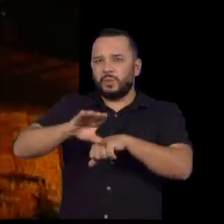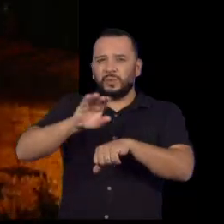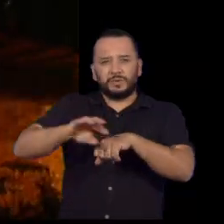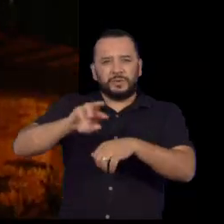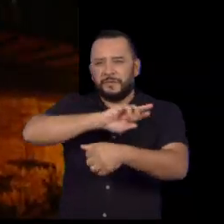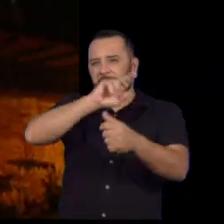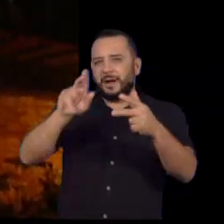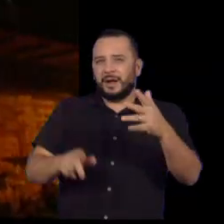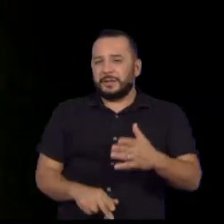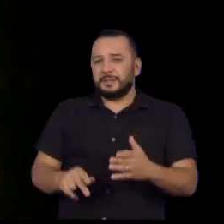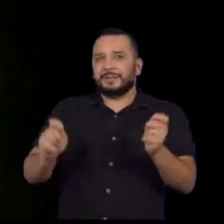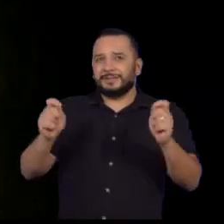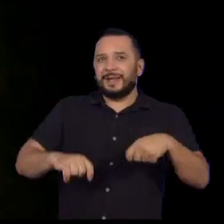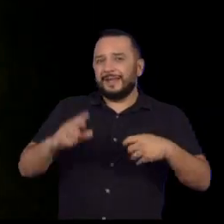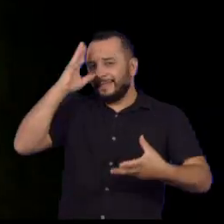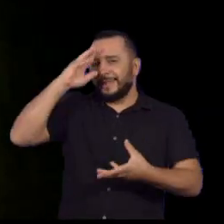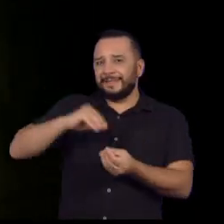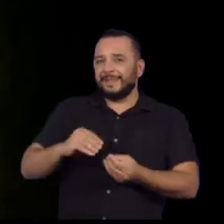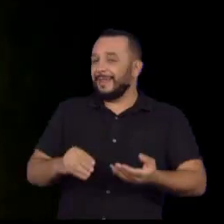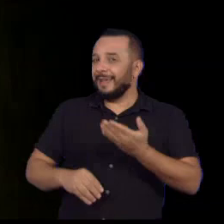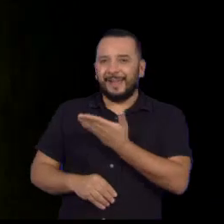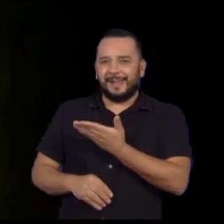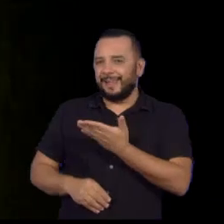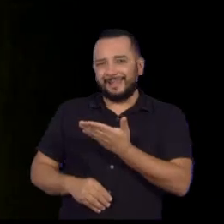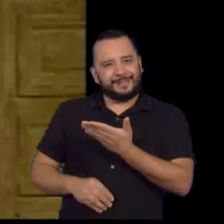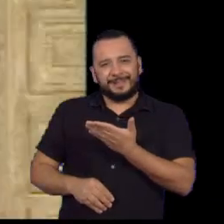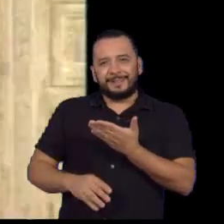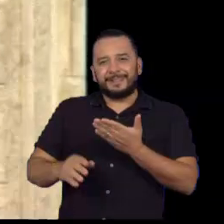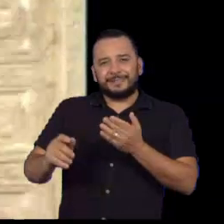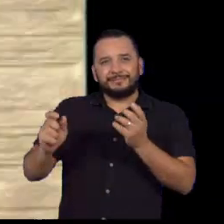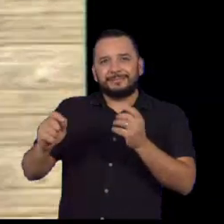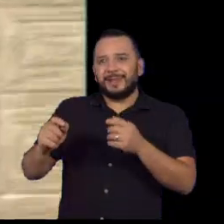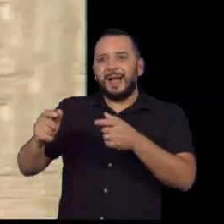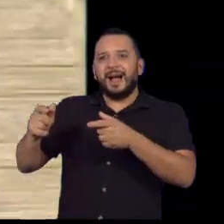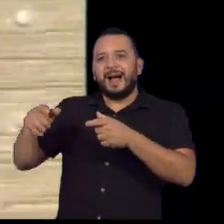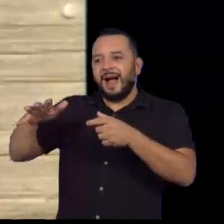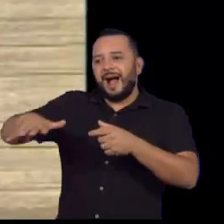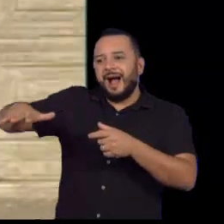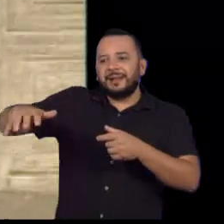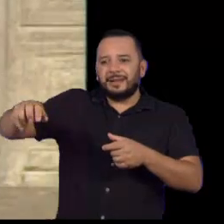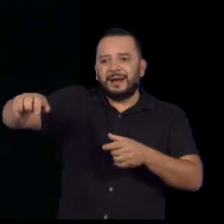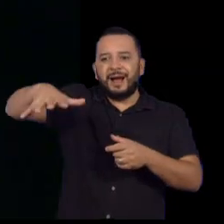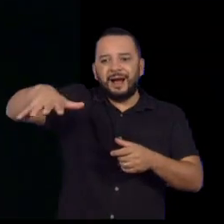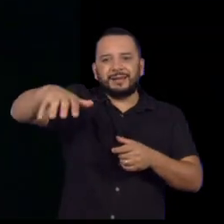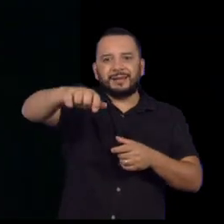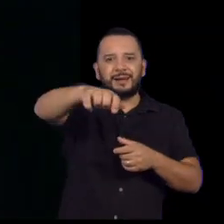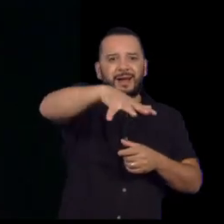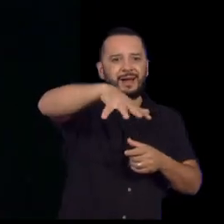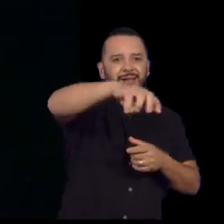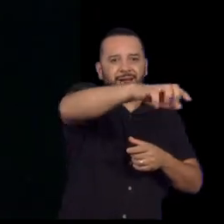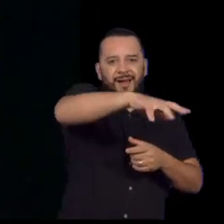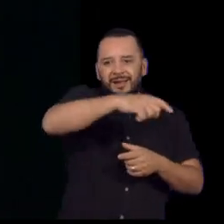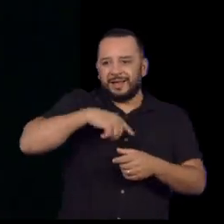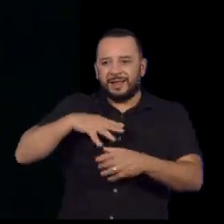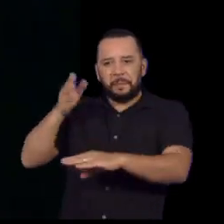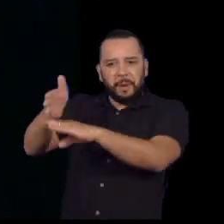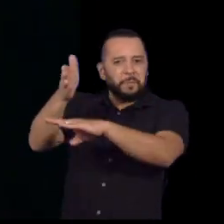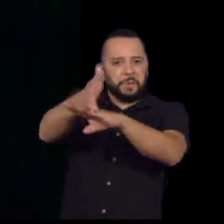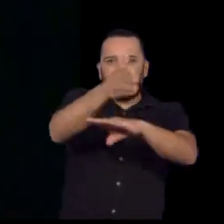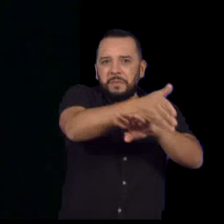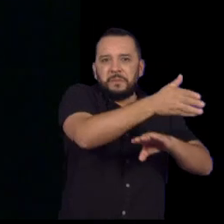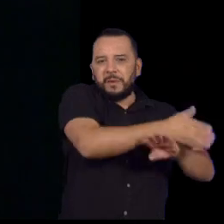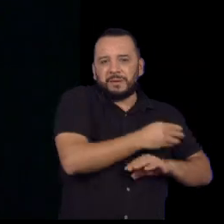praticou, dá para entender a facilidade com que ela transita em diversas funções do trabalho artístico.